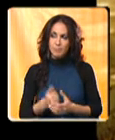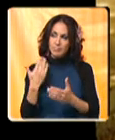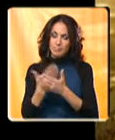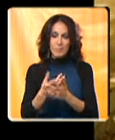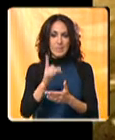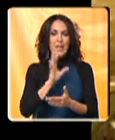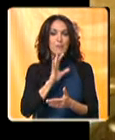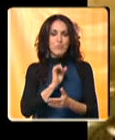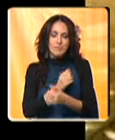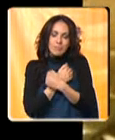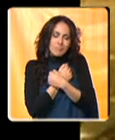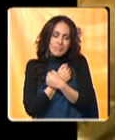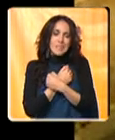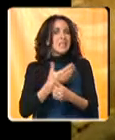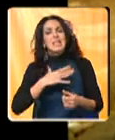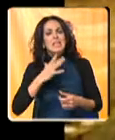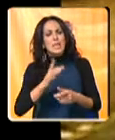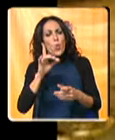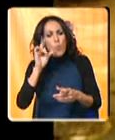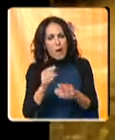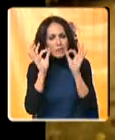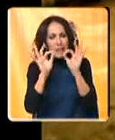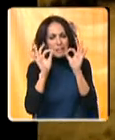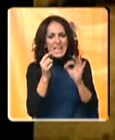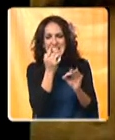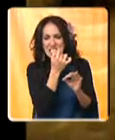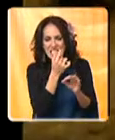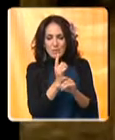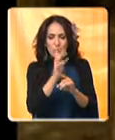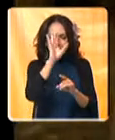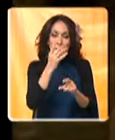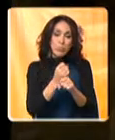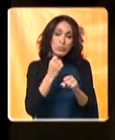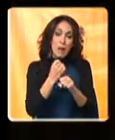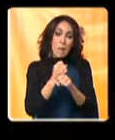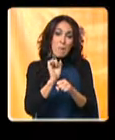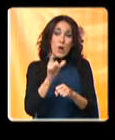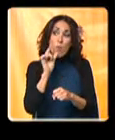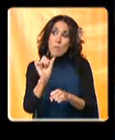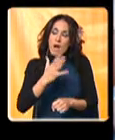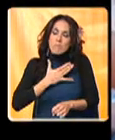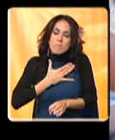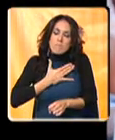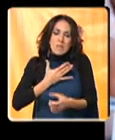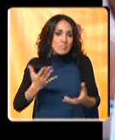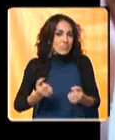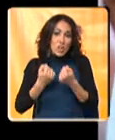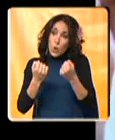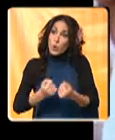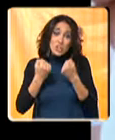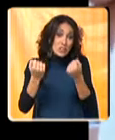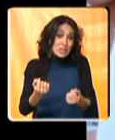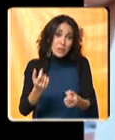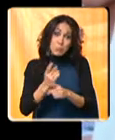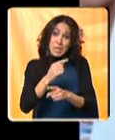Ultimamente era ela quem mais queria que ele tratasse dos seus dentes. Talvez por saber que o trabalho de que o seu pai tanto gostava não era mais